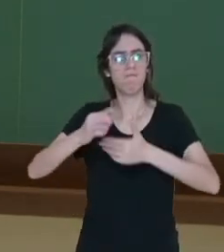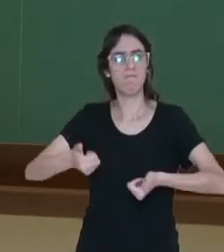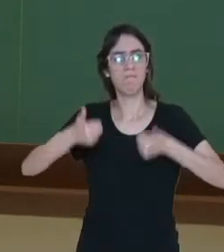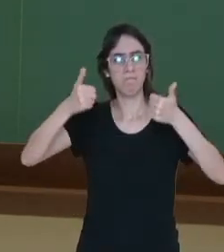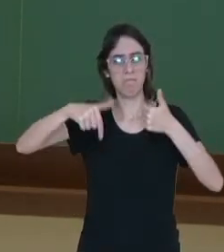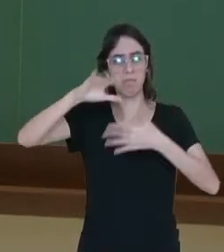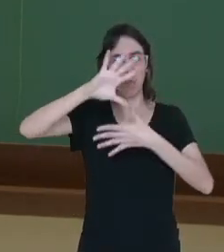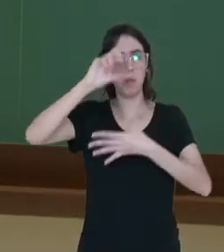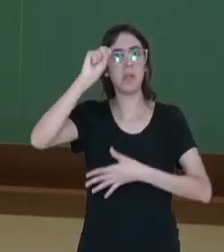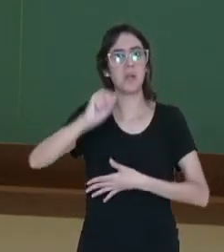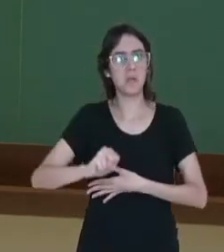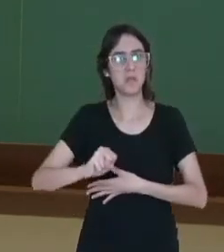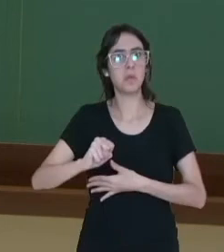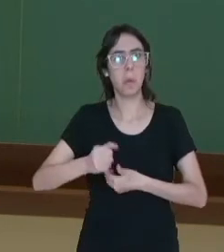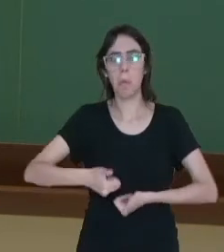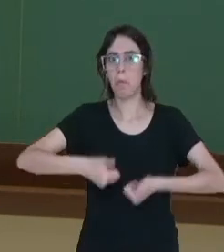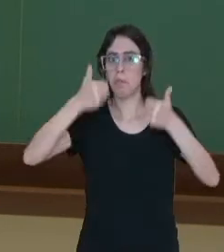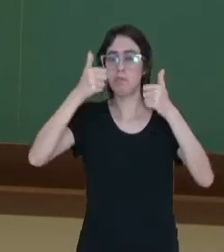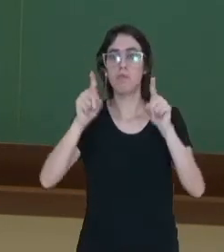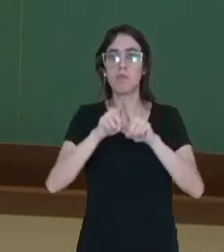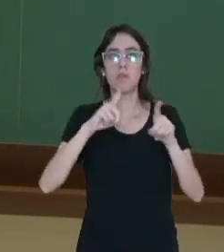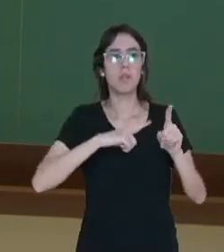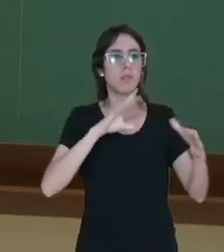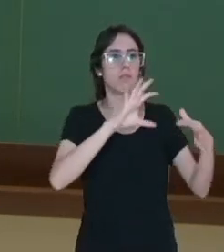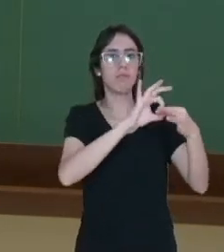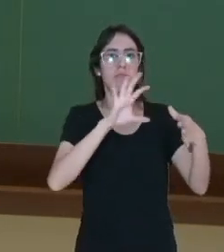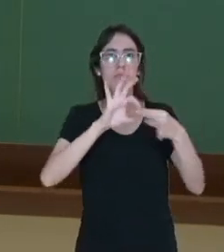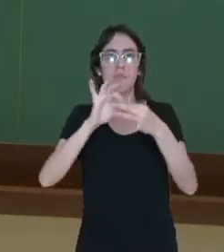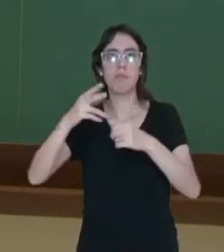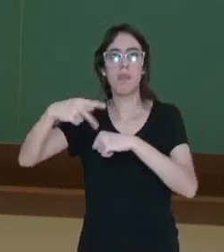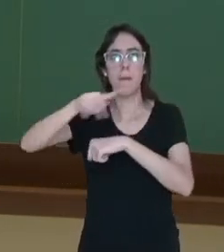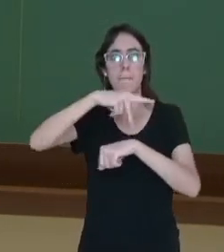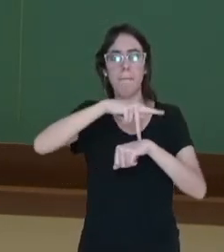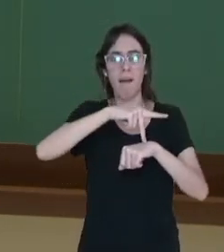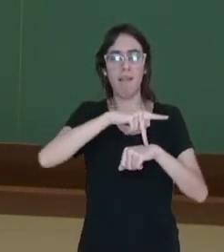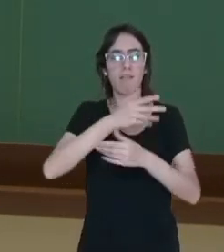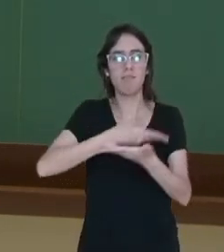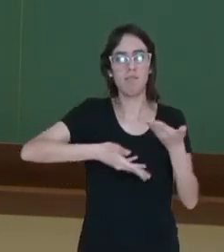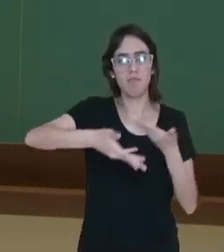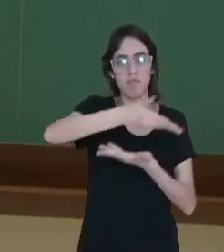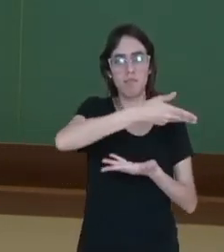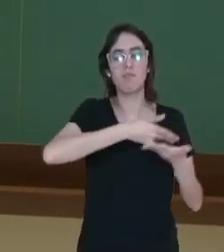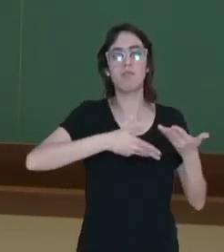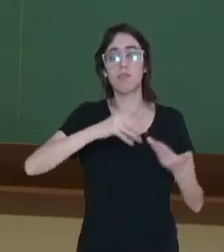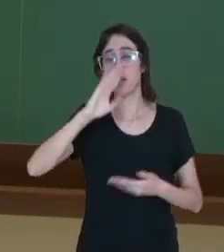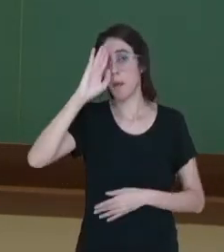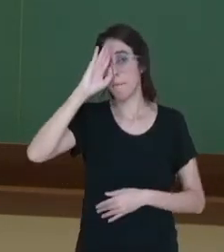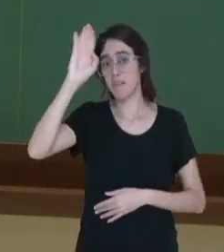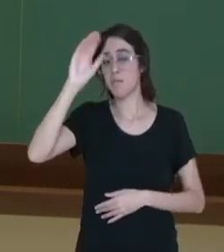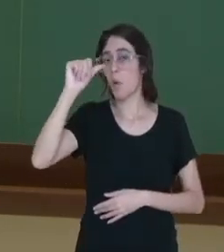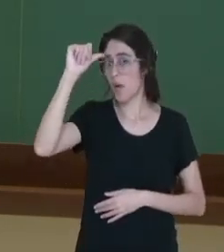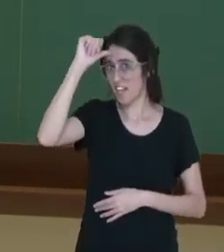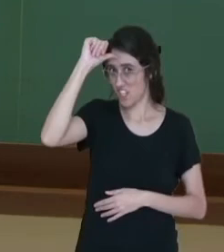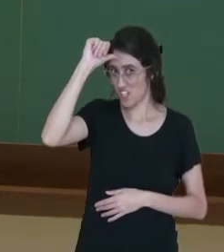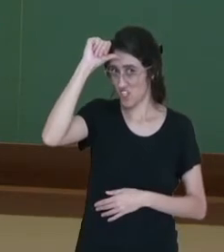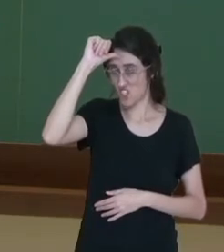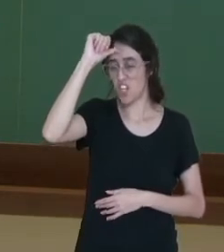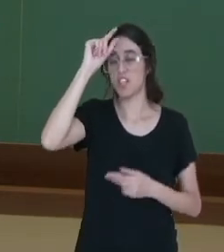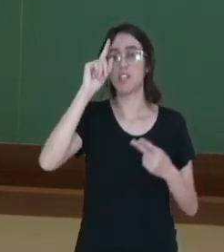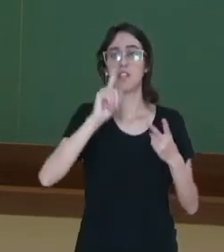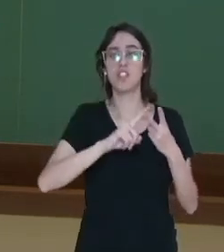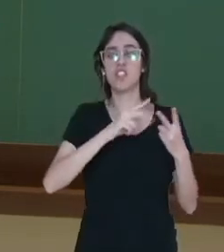estreitou relações comerciais com os países emergentes em desenvolvimento, como principalmente Índia,